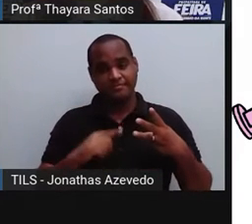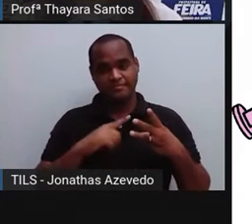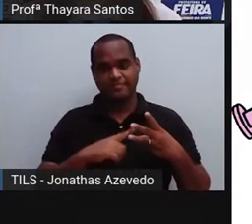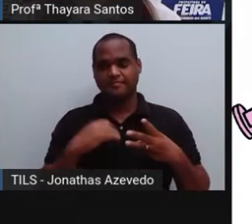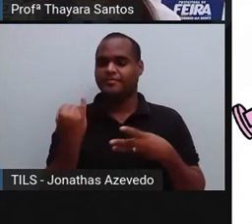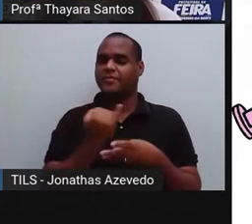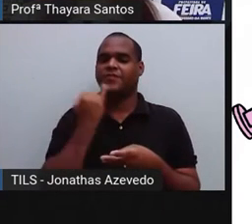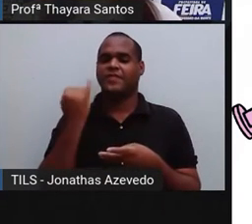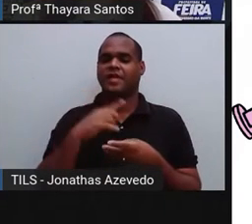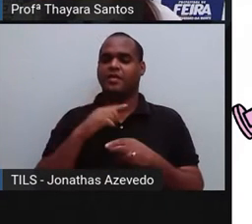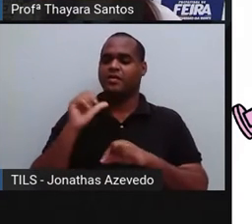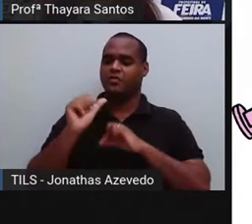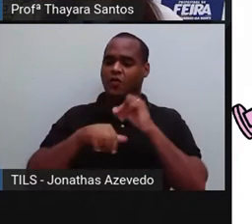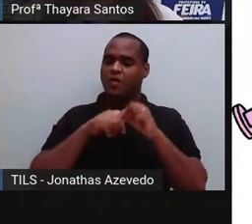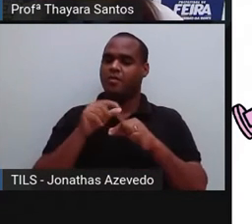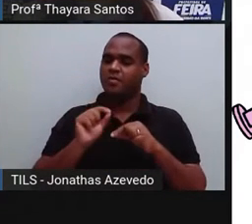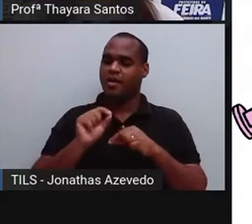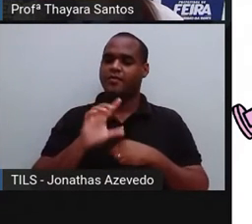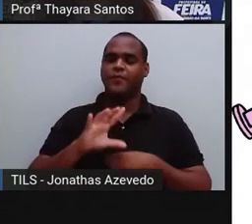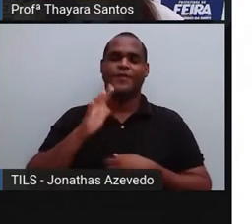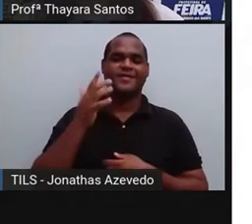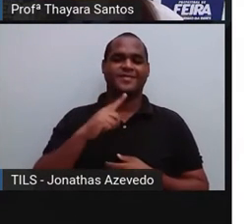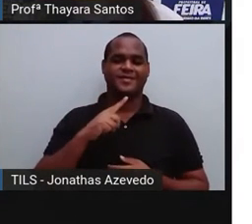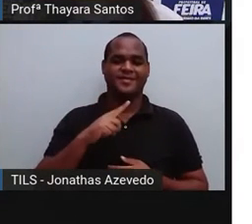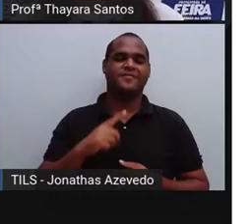de que transformações químicas aconteceram.